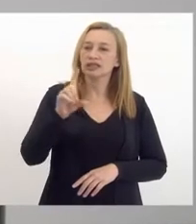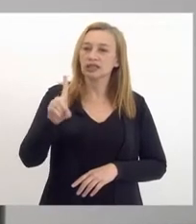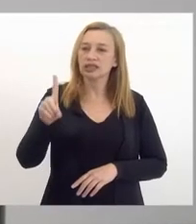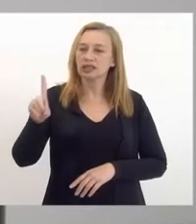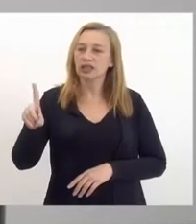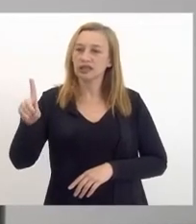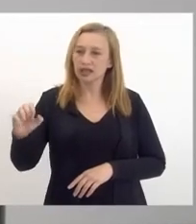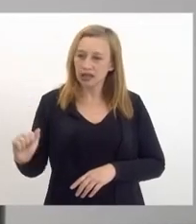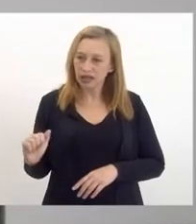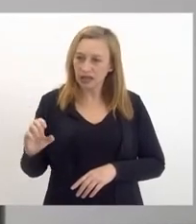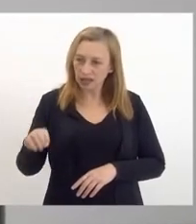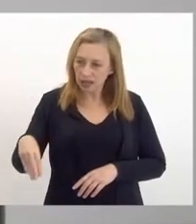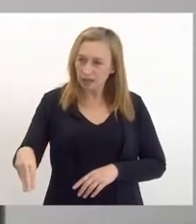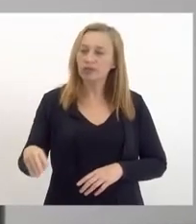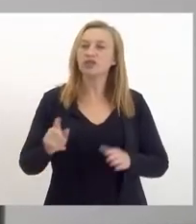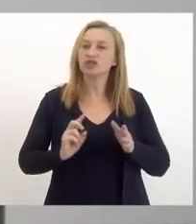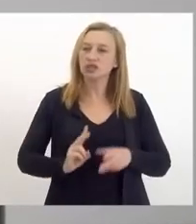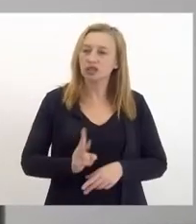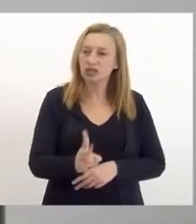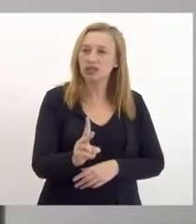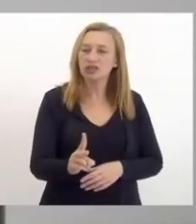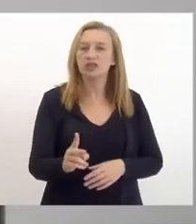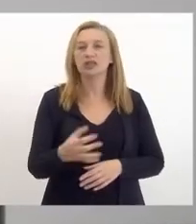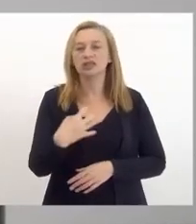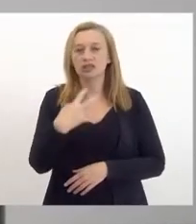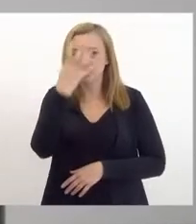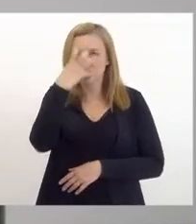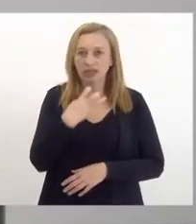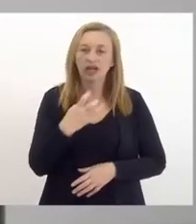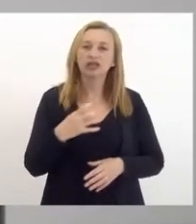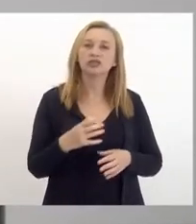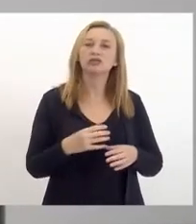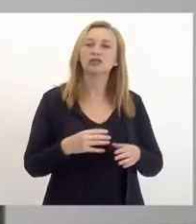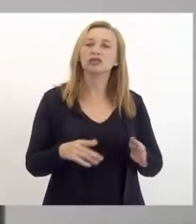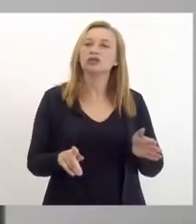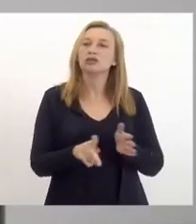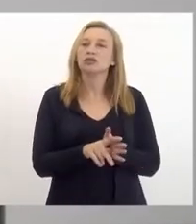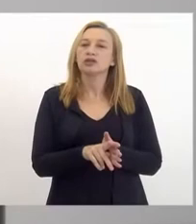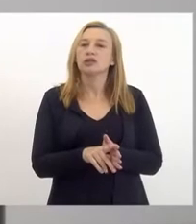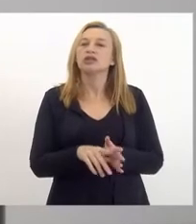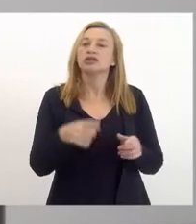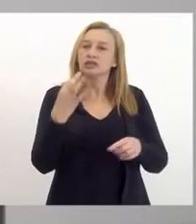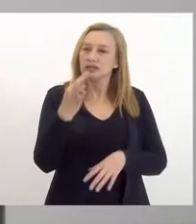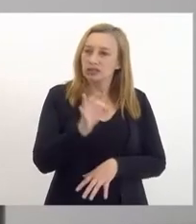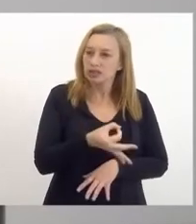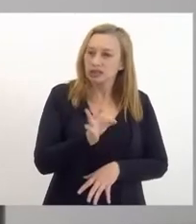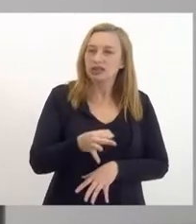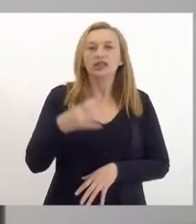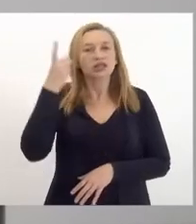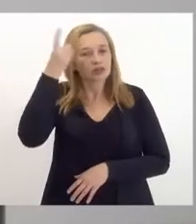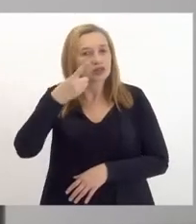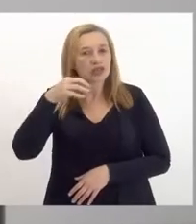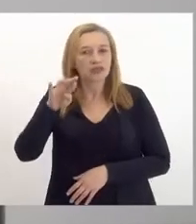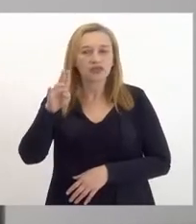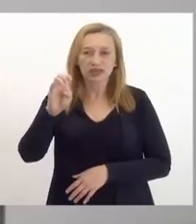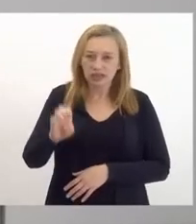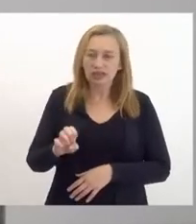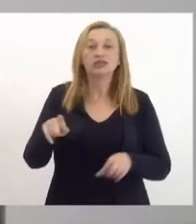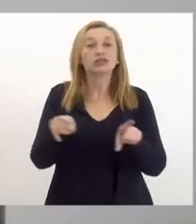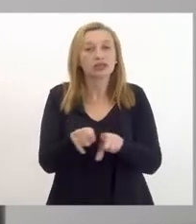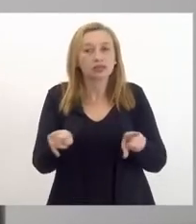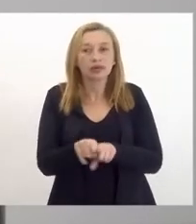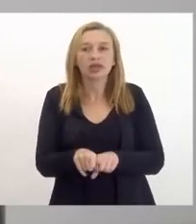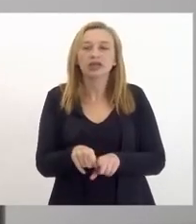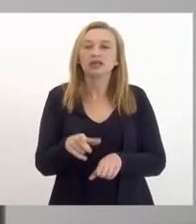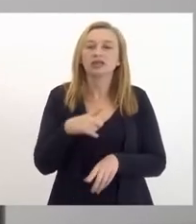gente dê prosseguimento e celeridade, porque tenho certeza que a deputada Franciane também